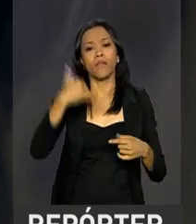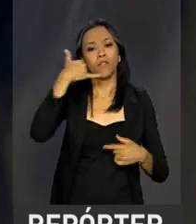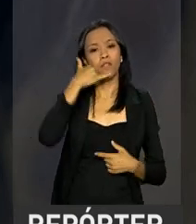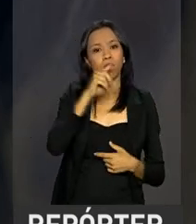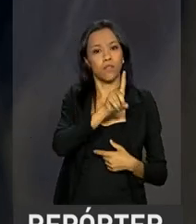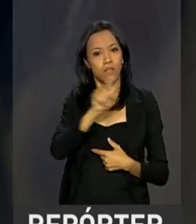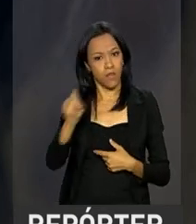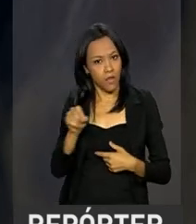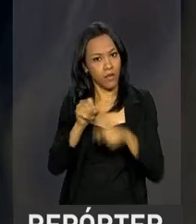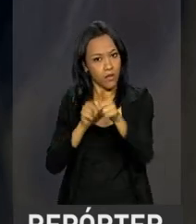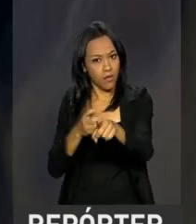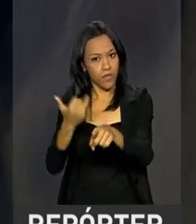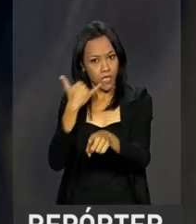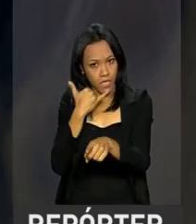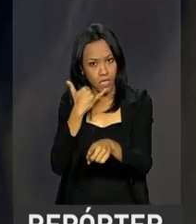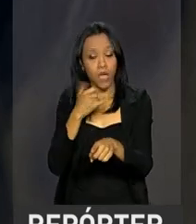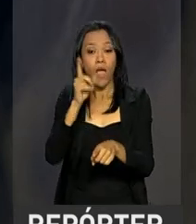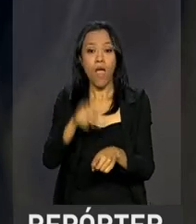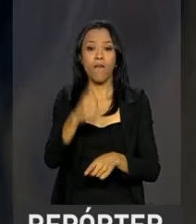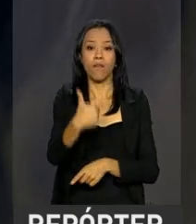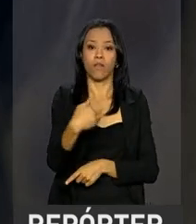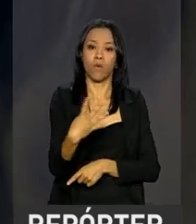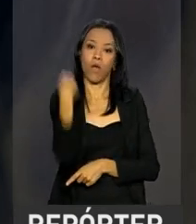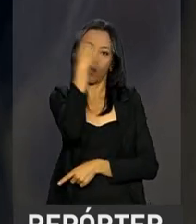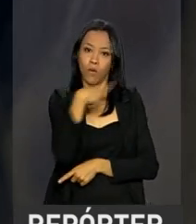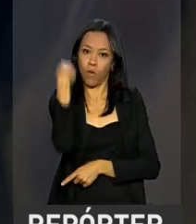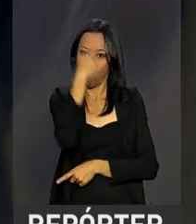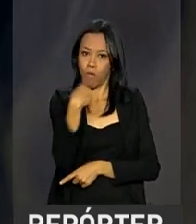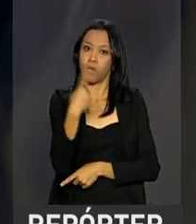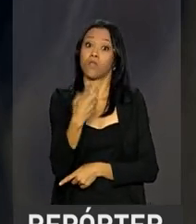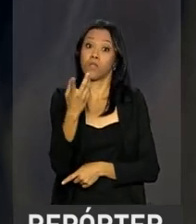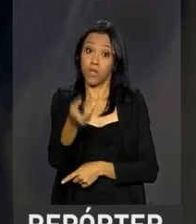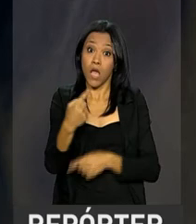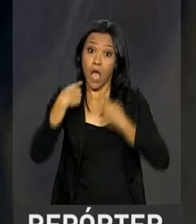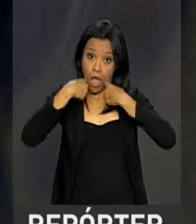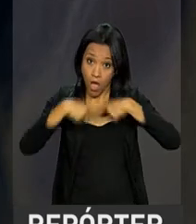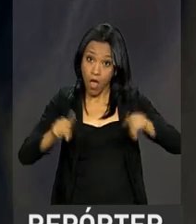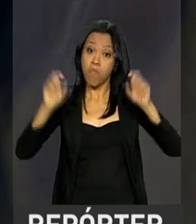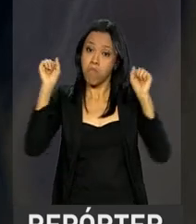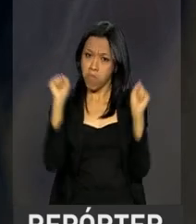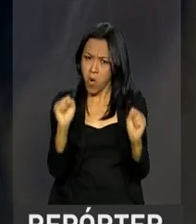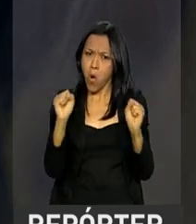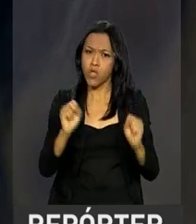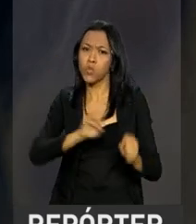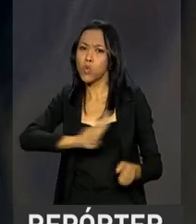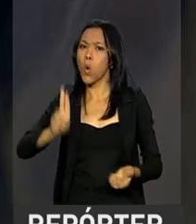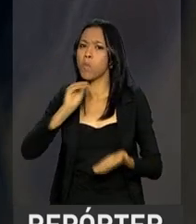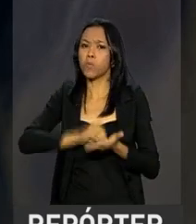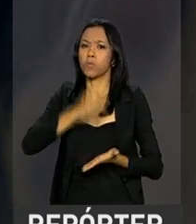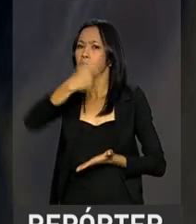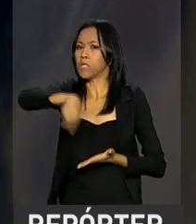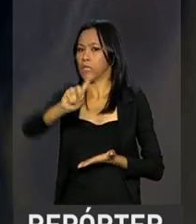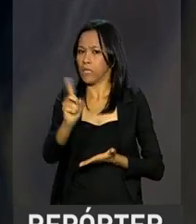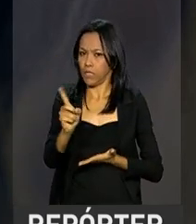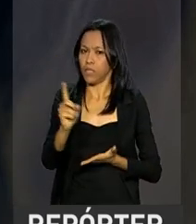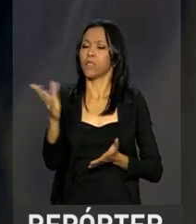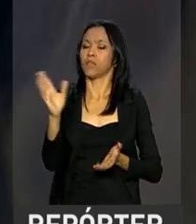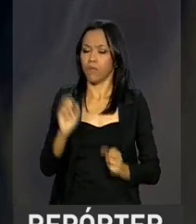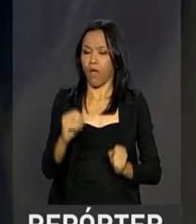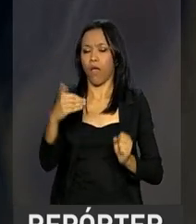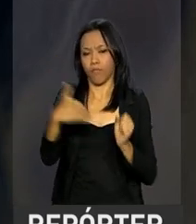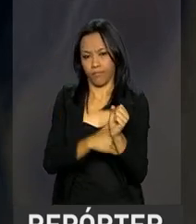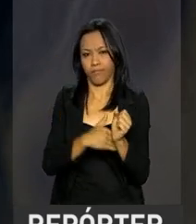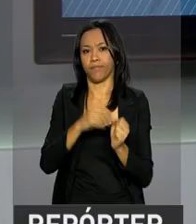direitos humanos que funciona 24 horas por dia as denúncias podem ser anônimas e o sigilo é garantido quando